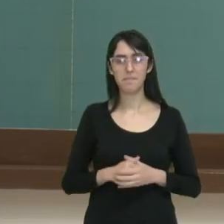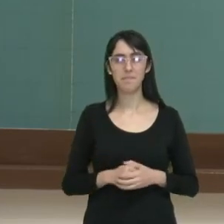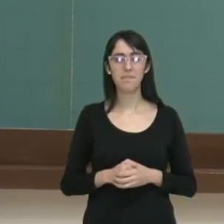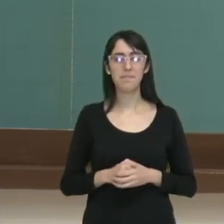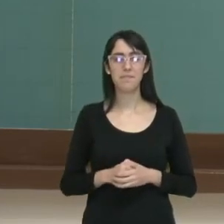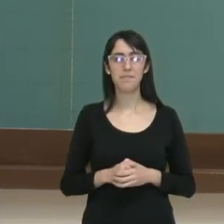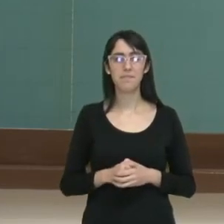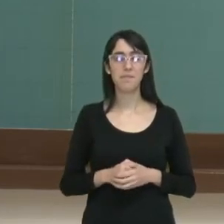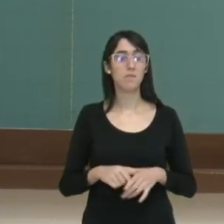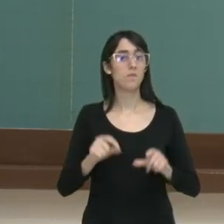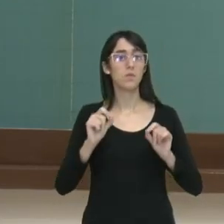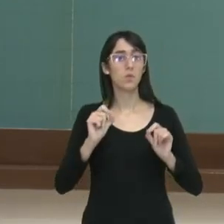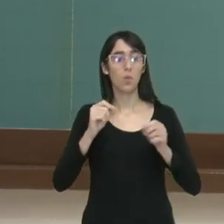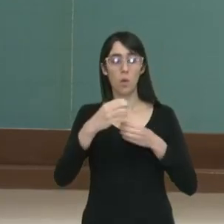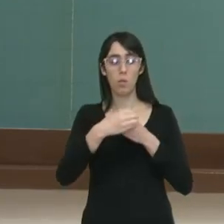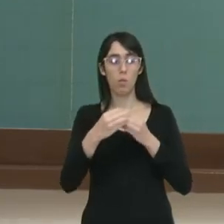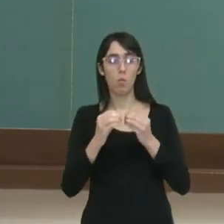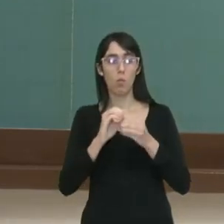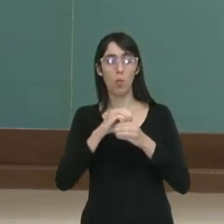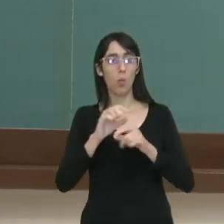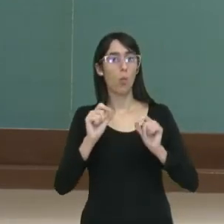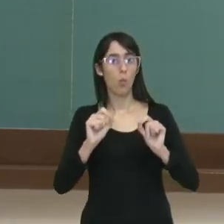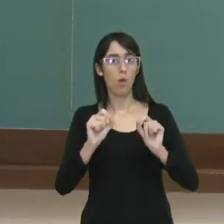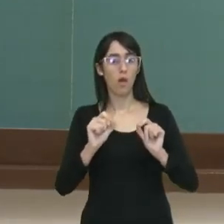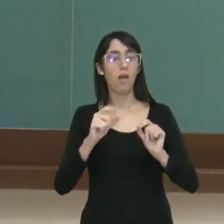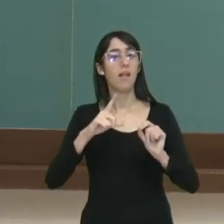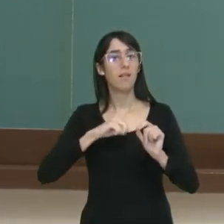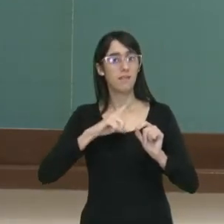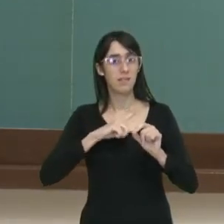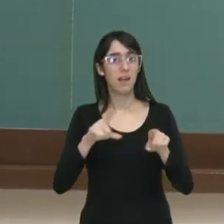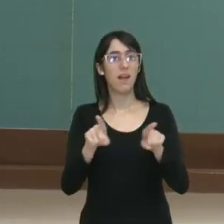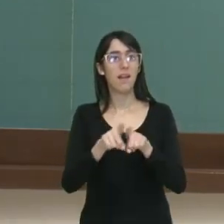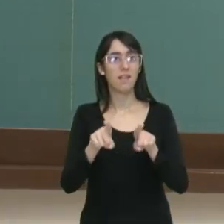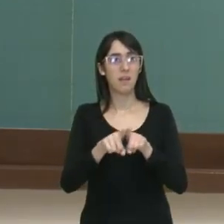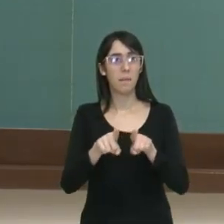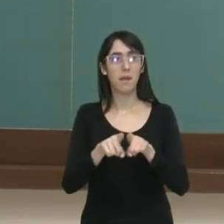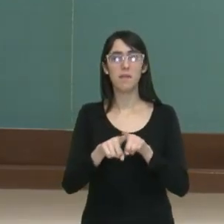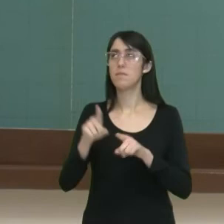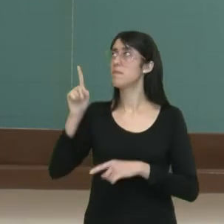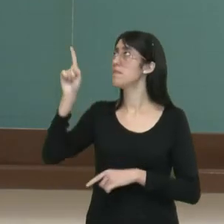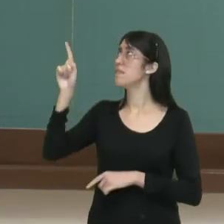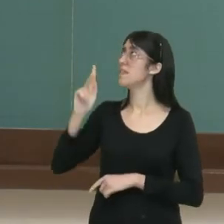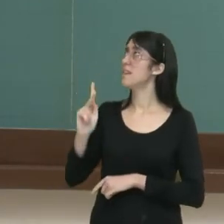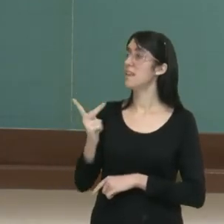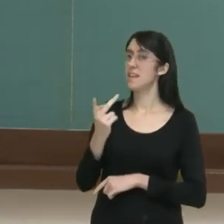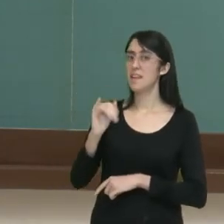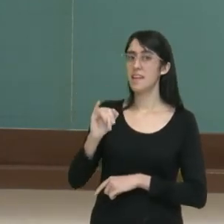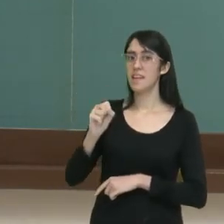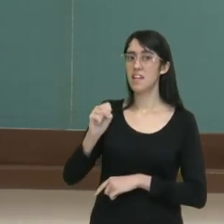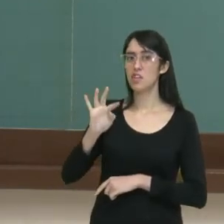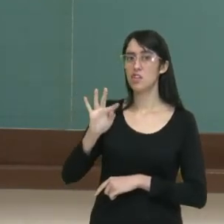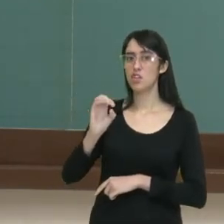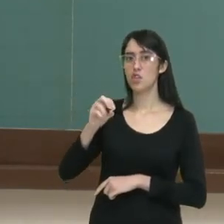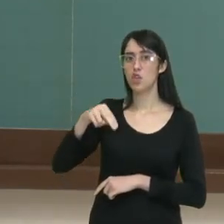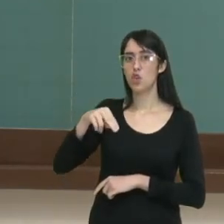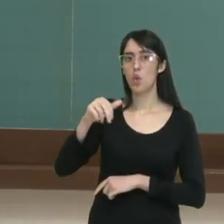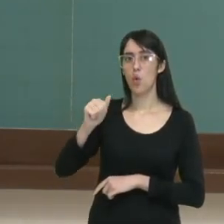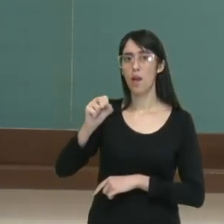Associados a essas moléculas, nós temos as histonas. As histonas são